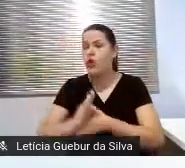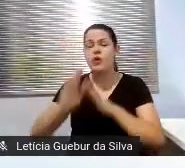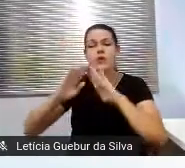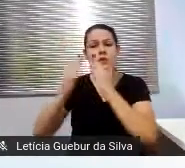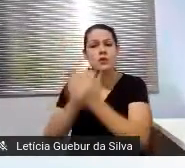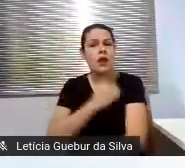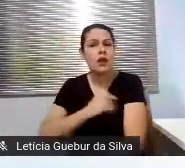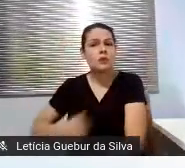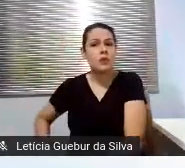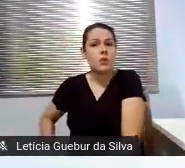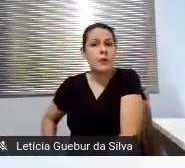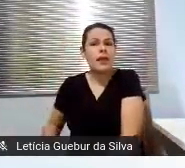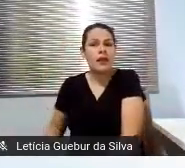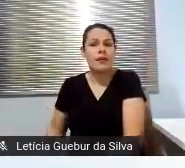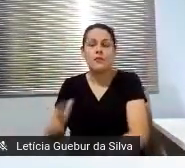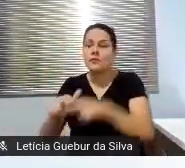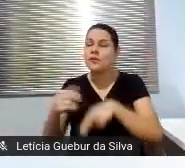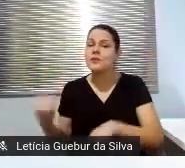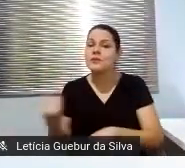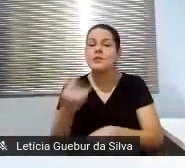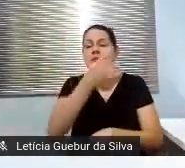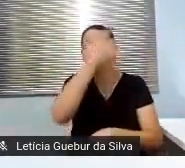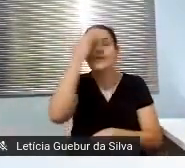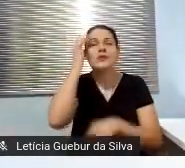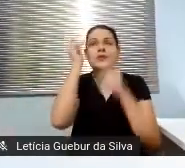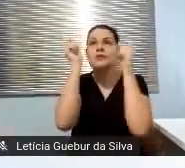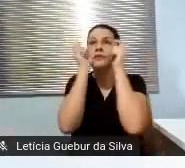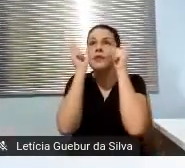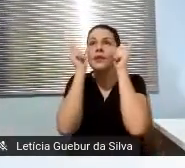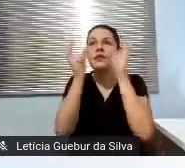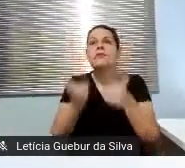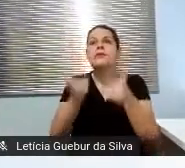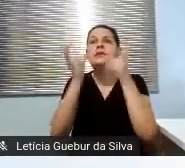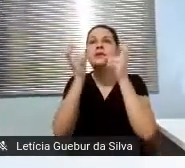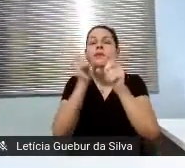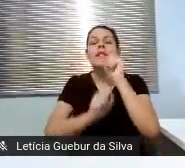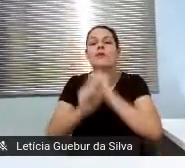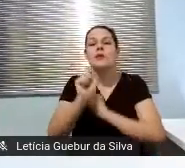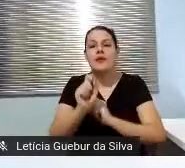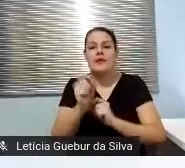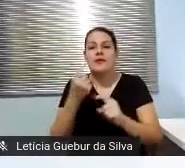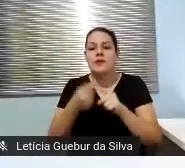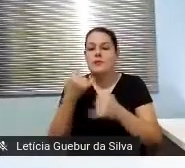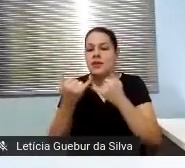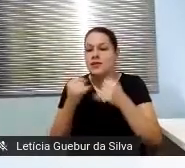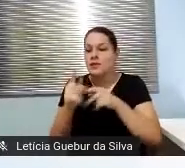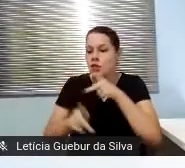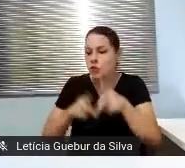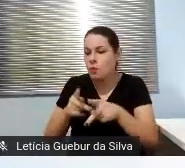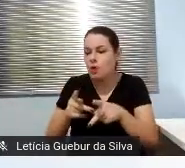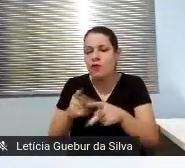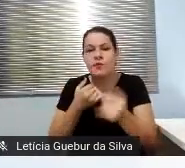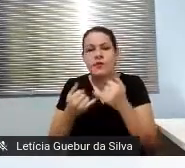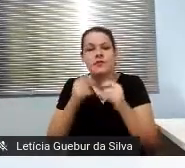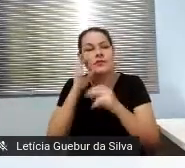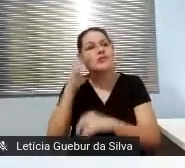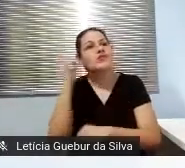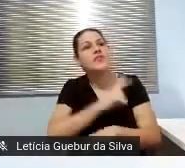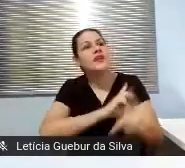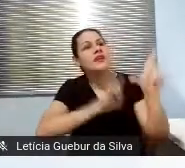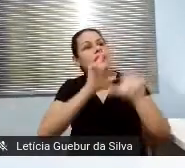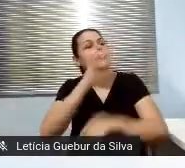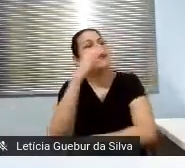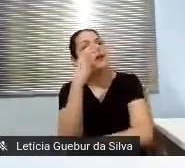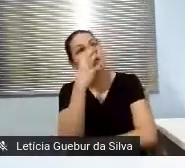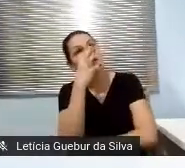percebam como é importante, porque às vezes a gente percebe, André, que as pessoas acabam assistindo as notícias de uma